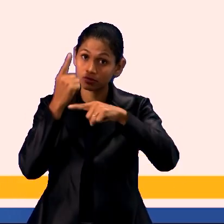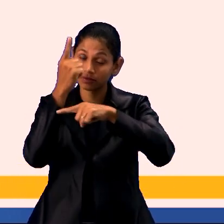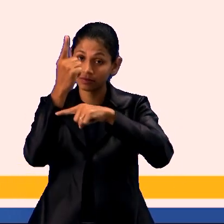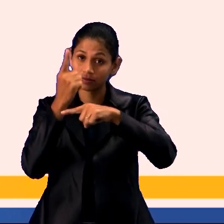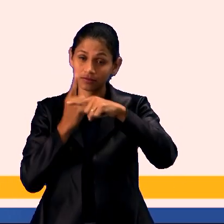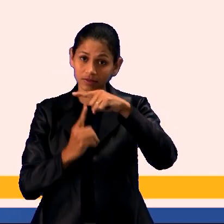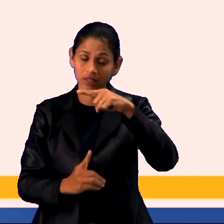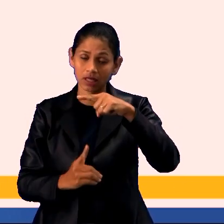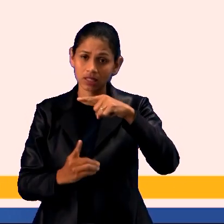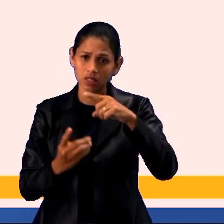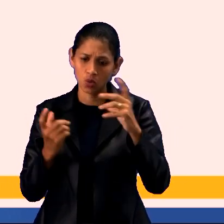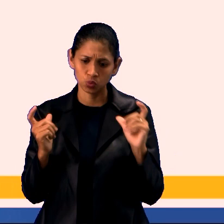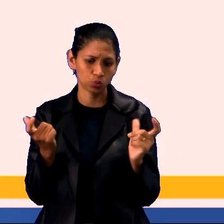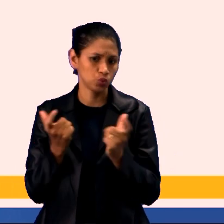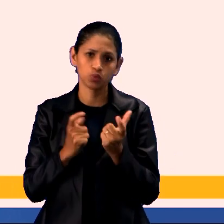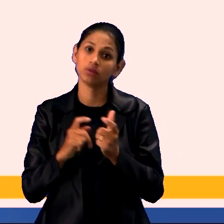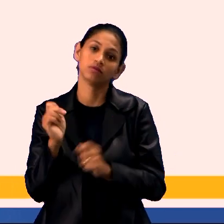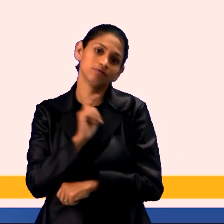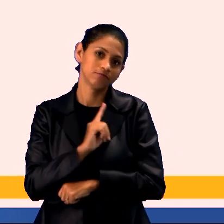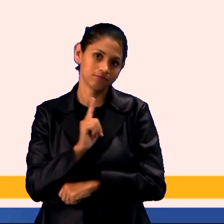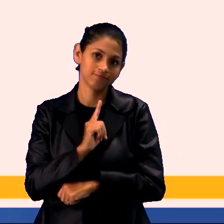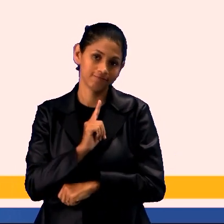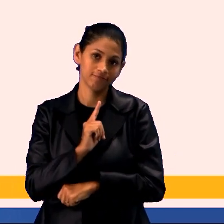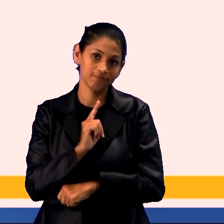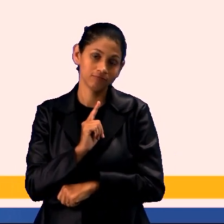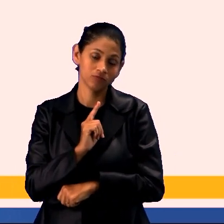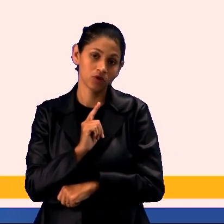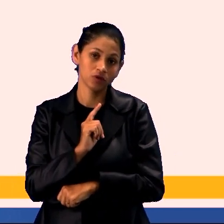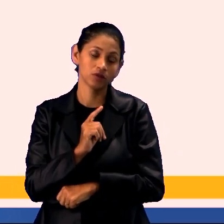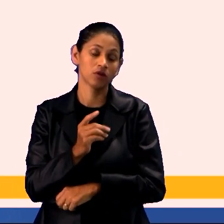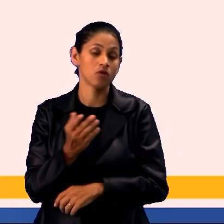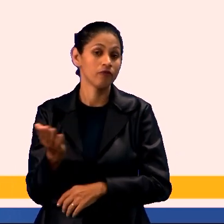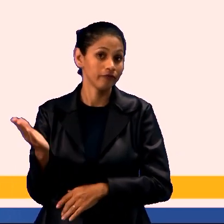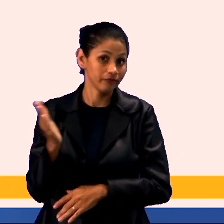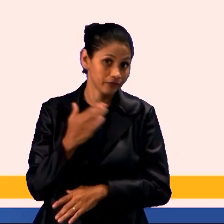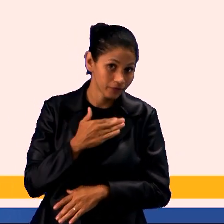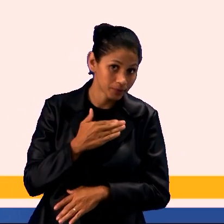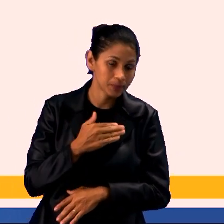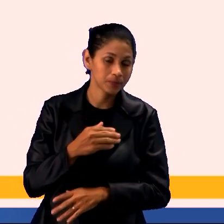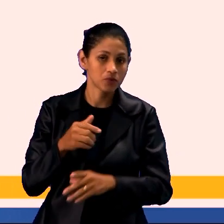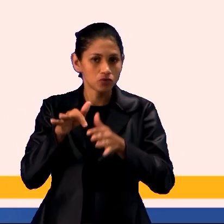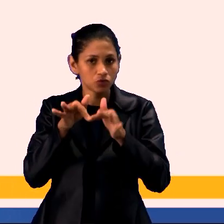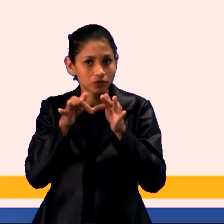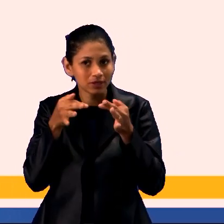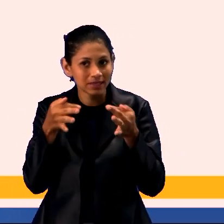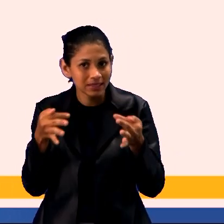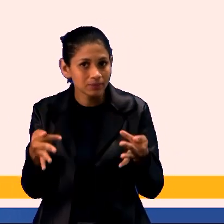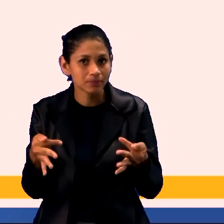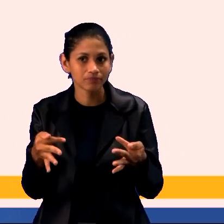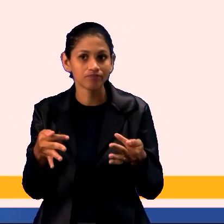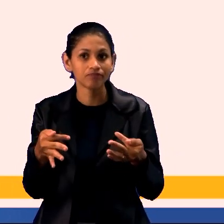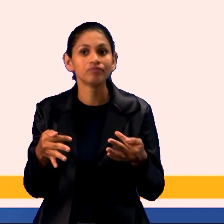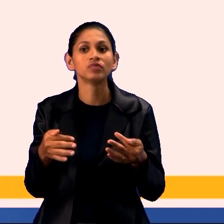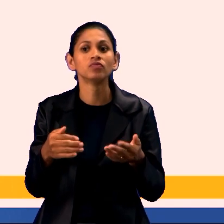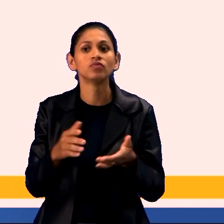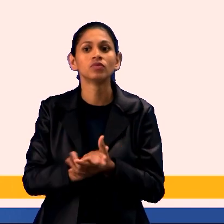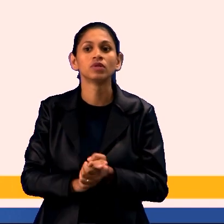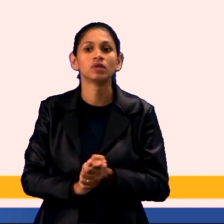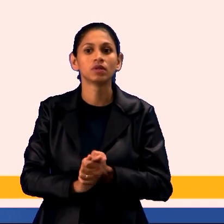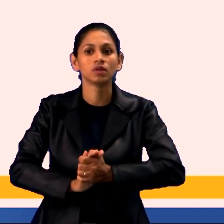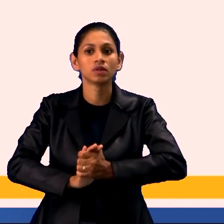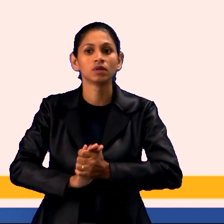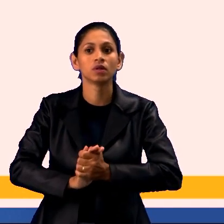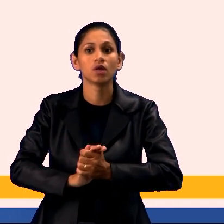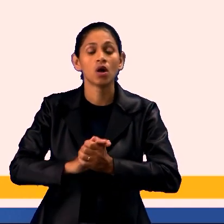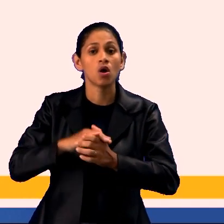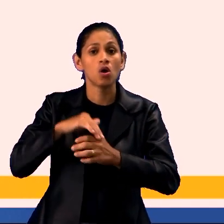irredutível, nós podemos simplificar ali. Olha aí, já simplifiquei para vocês. 18 sobre 28, nós vamos observar se